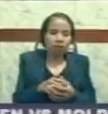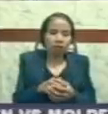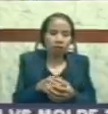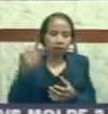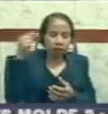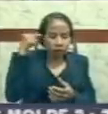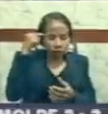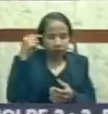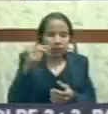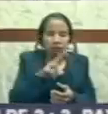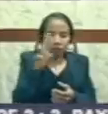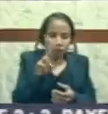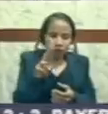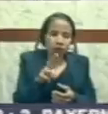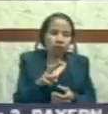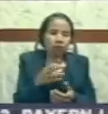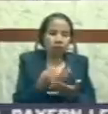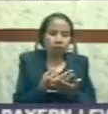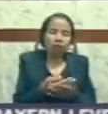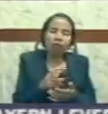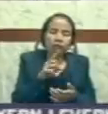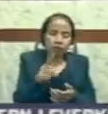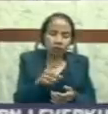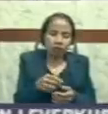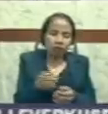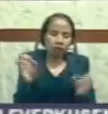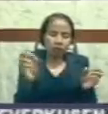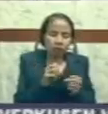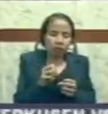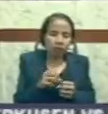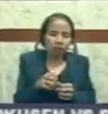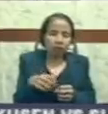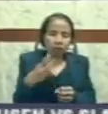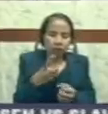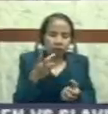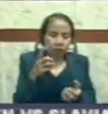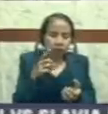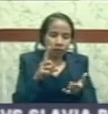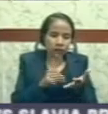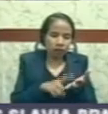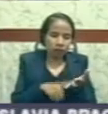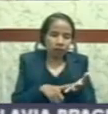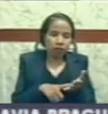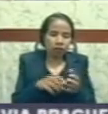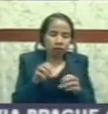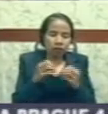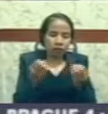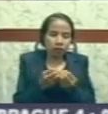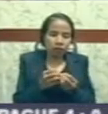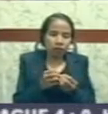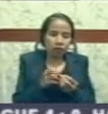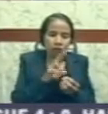governo e execução, né, lógica lá. Agora, e se discute com a execução, né, eu penso que é contraproducente,